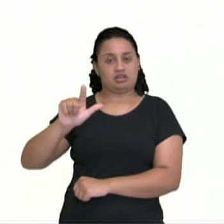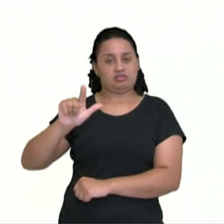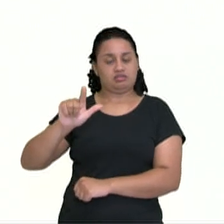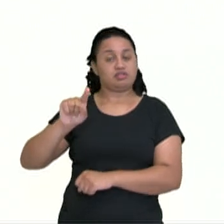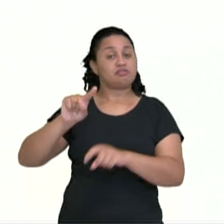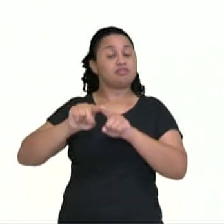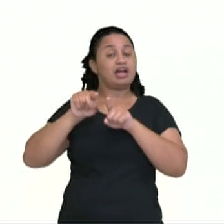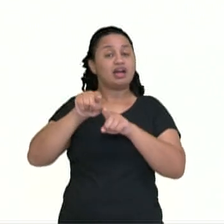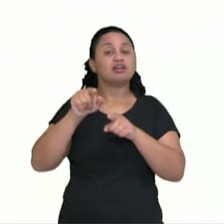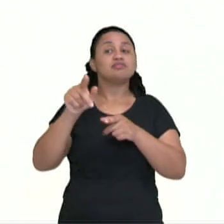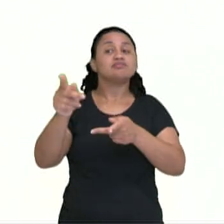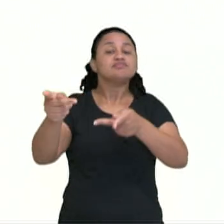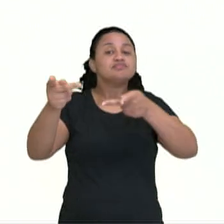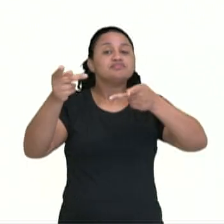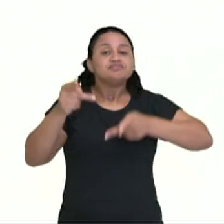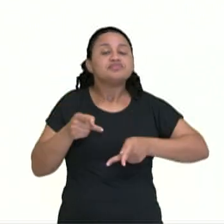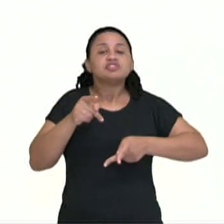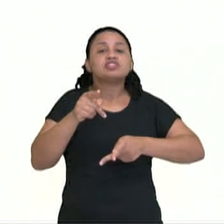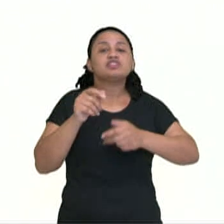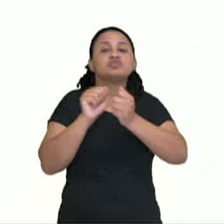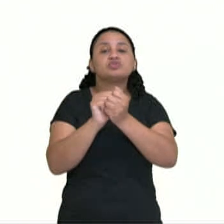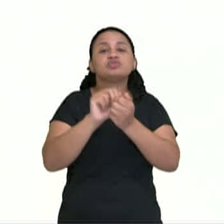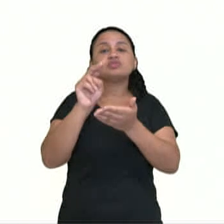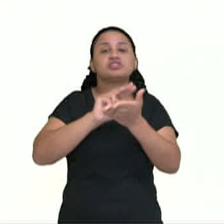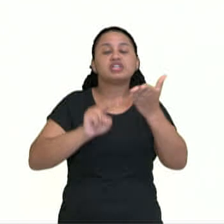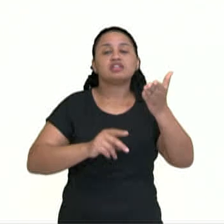convidando você a ler uma piada.